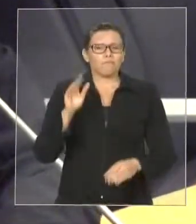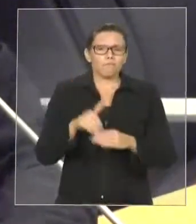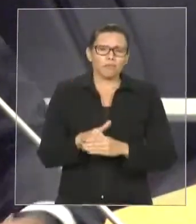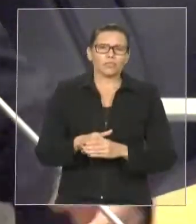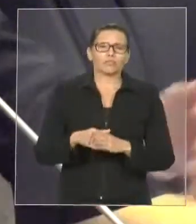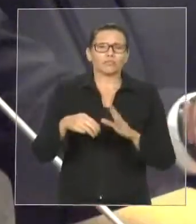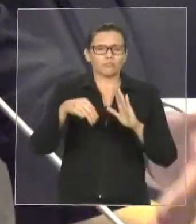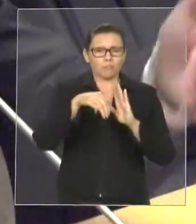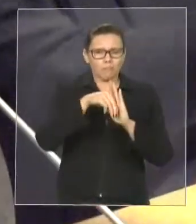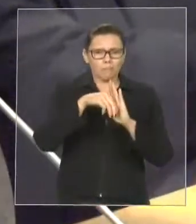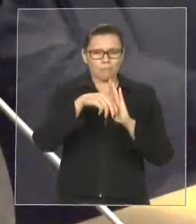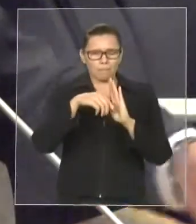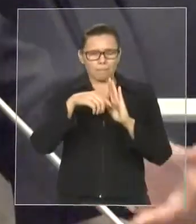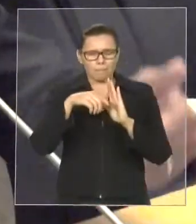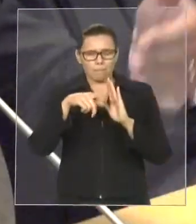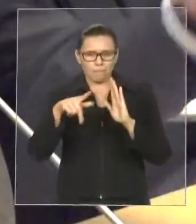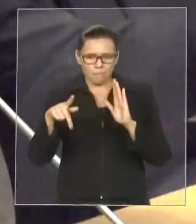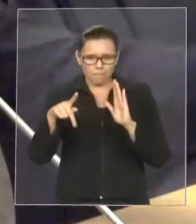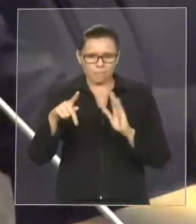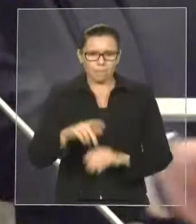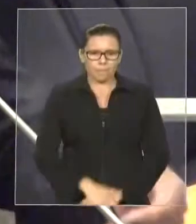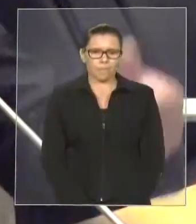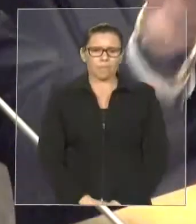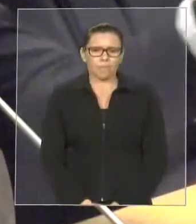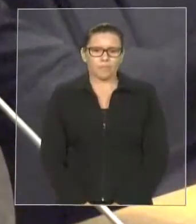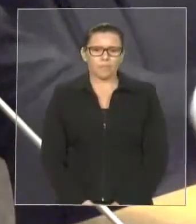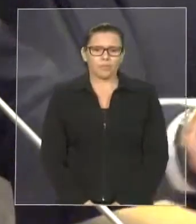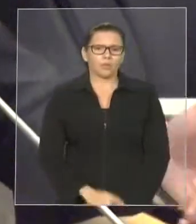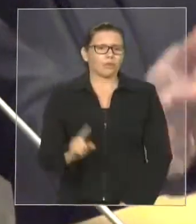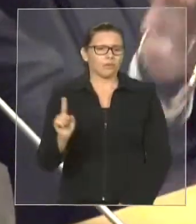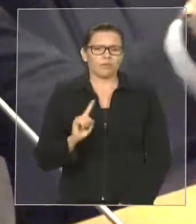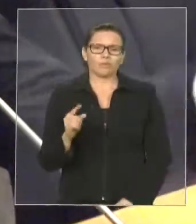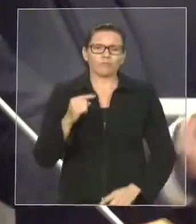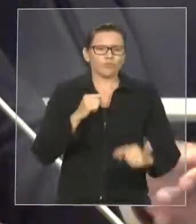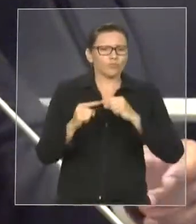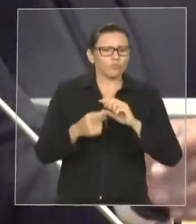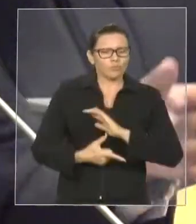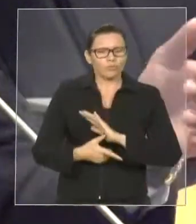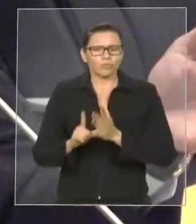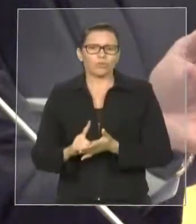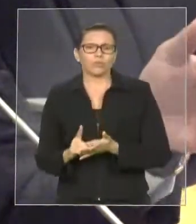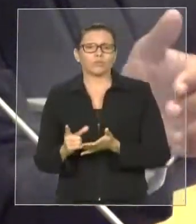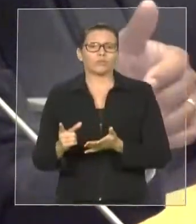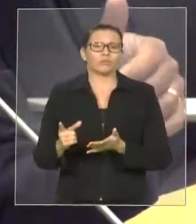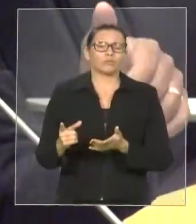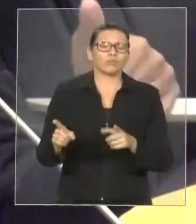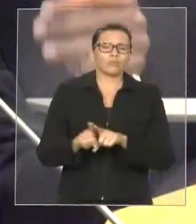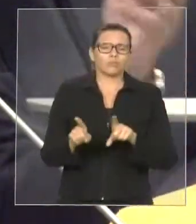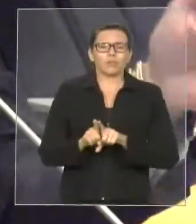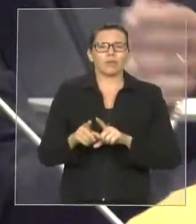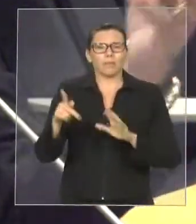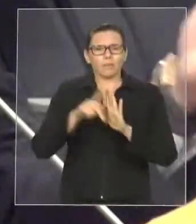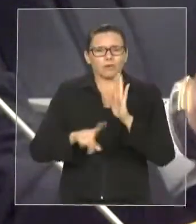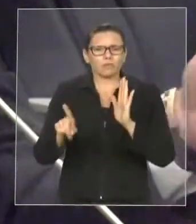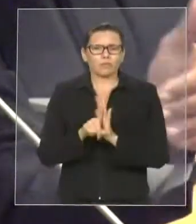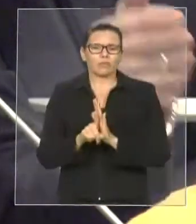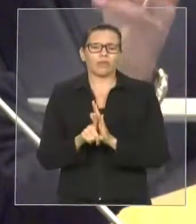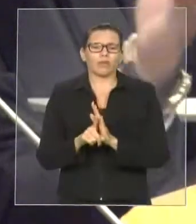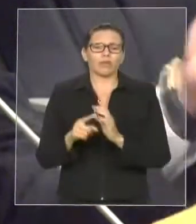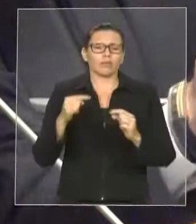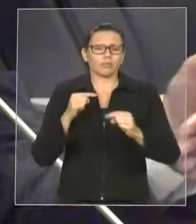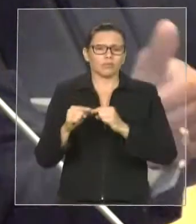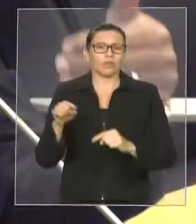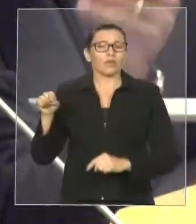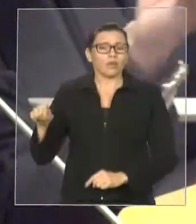a discussões de projetos de lei que ele poderia agir desta forma, como ele sempre criticou,